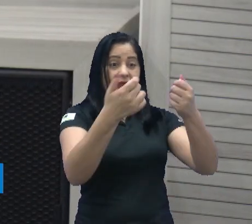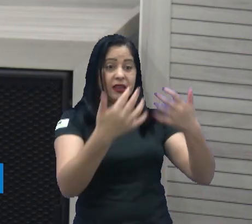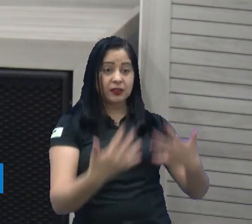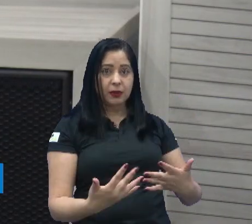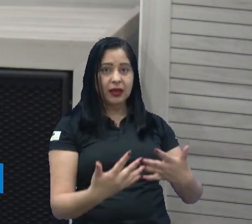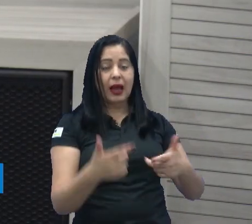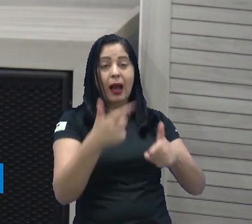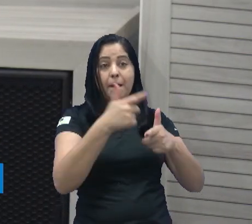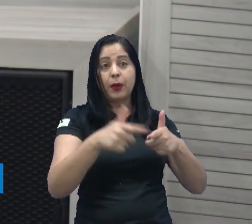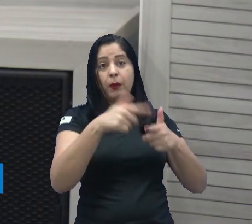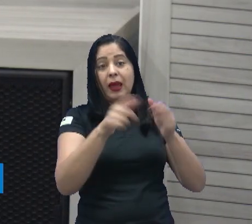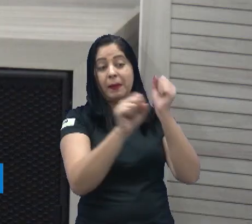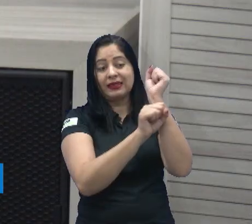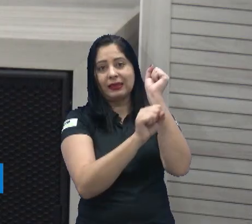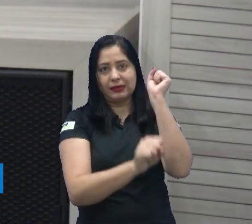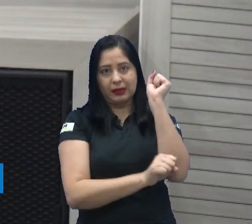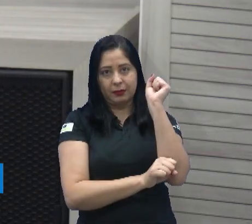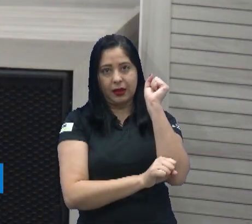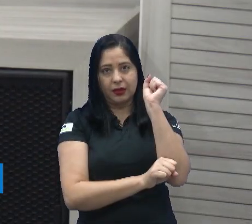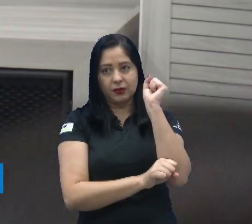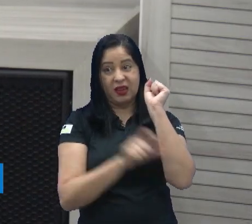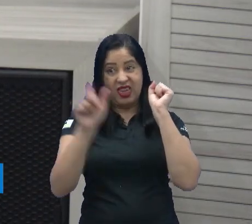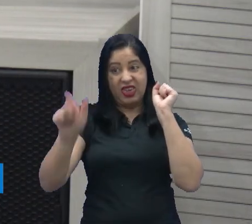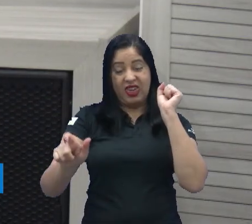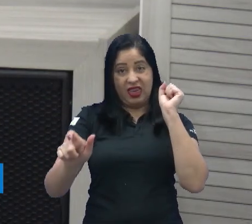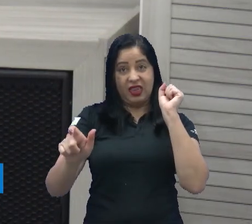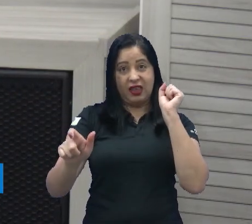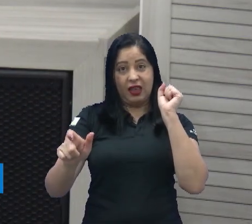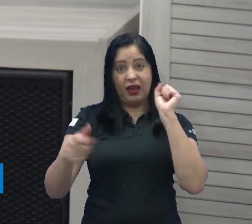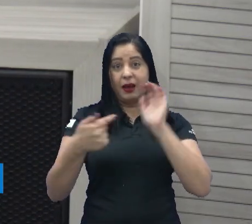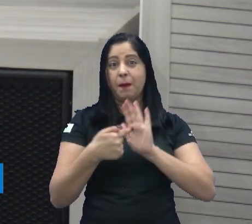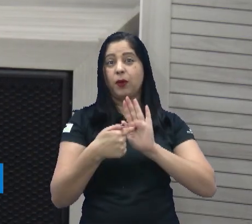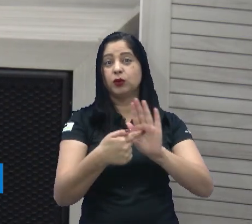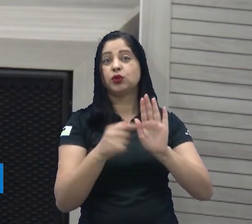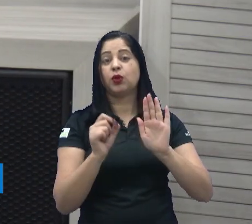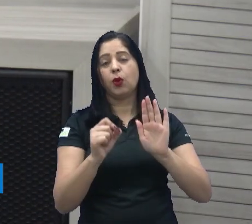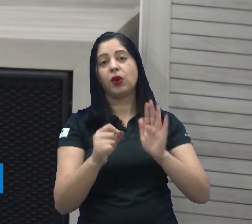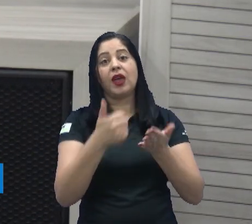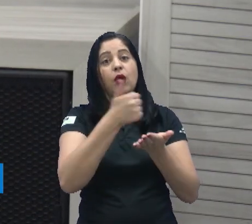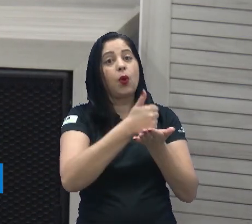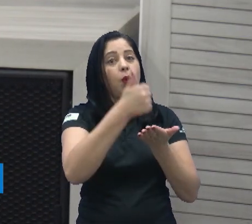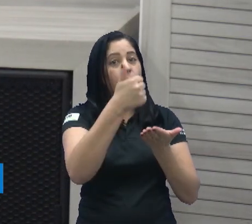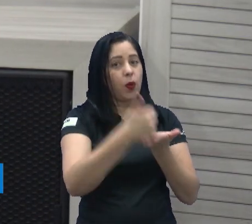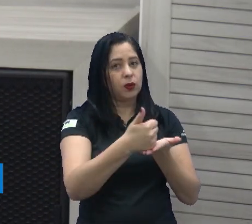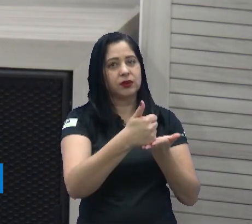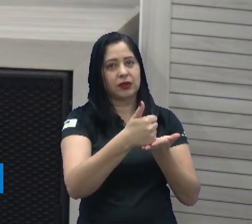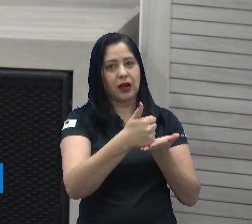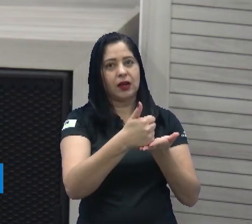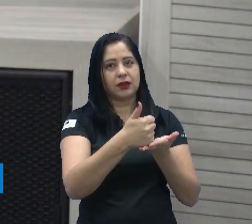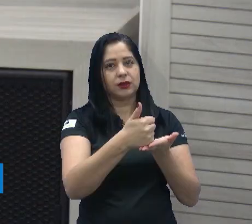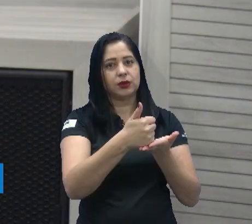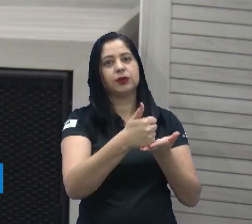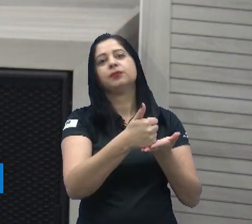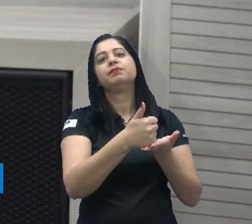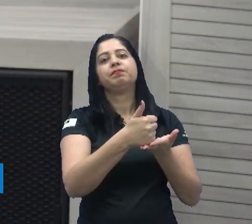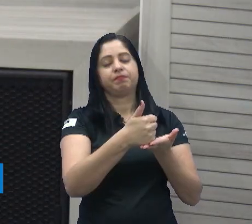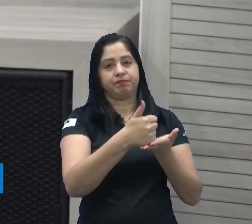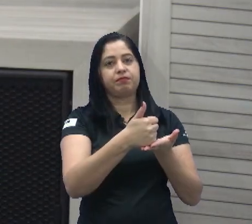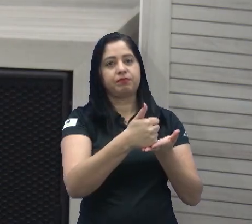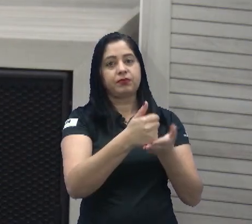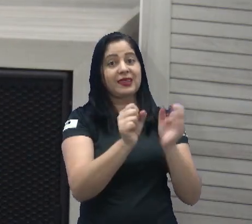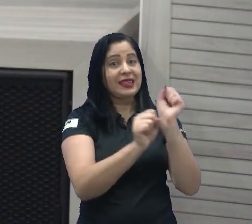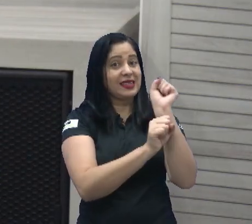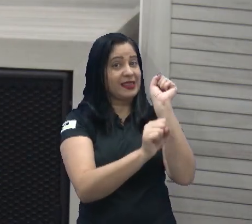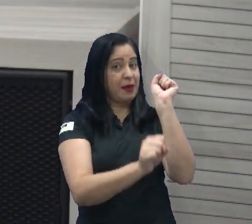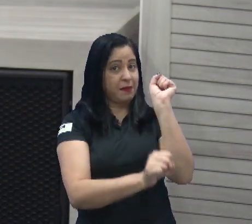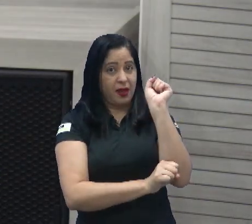Sabesp. E ele informou que o contrato da Unidade Regional de Serviços Esgotamento Sanitário 1, entre a Sabesp e a Prefeitura,